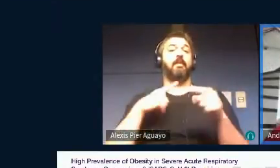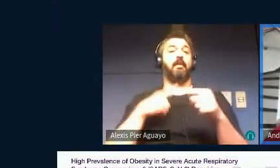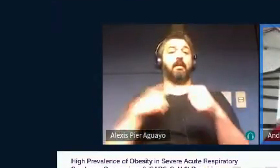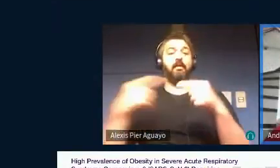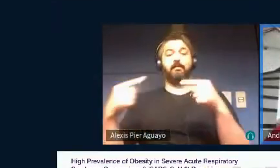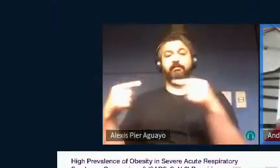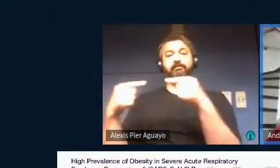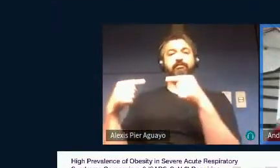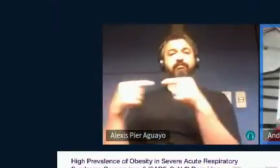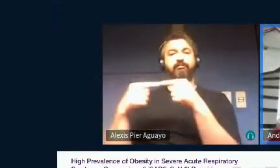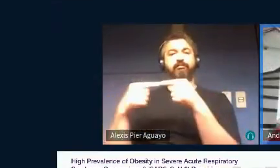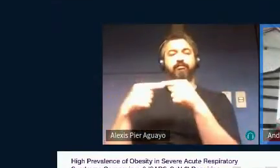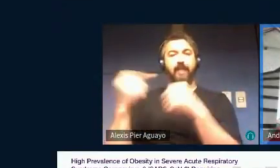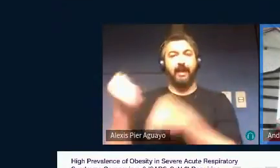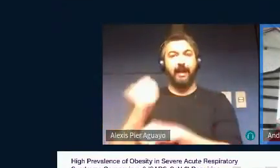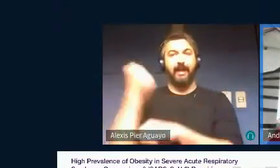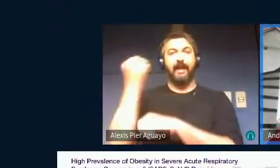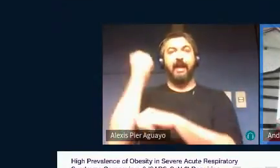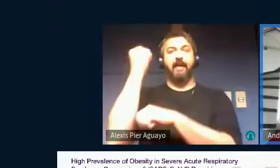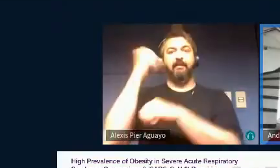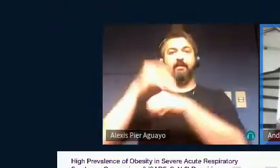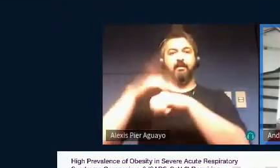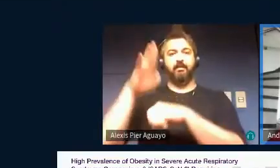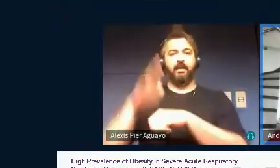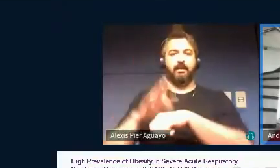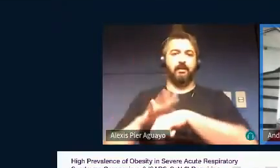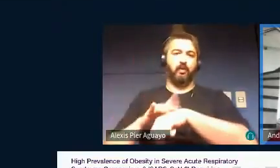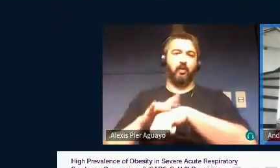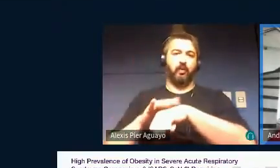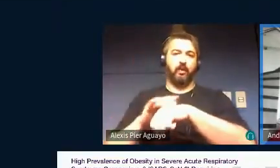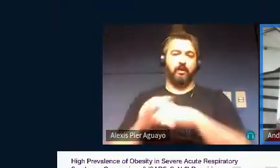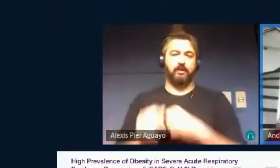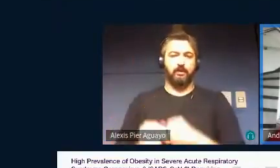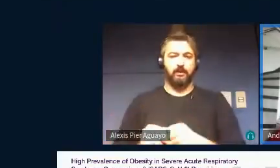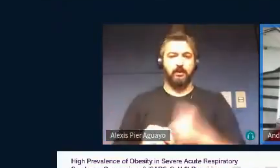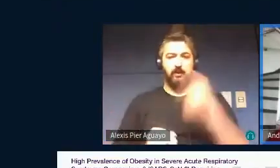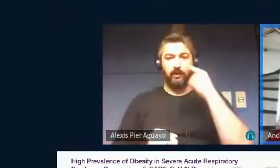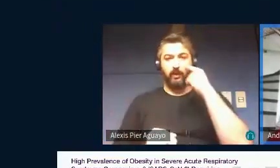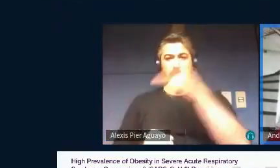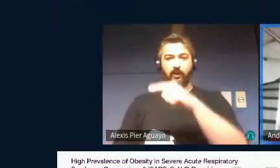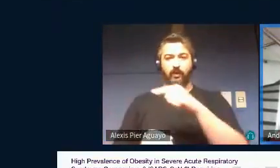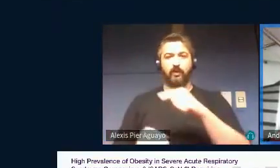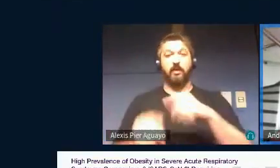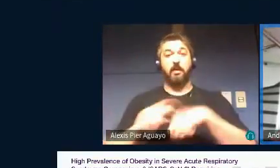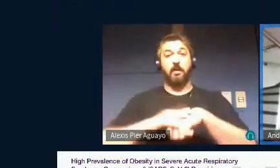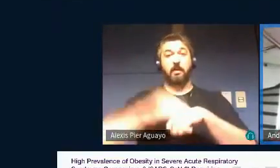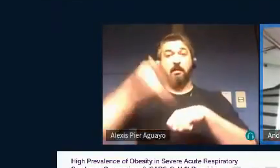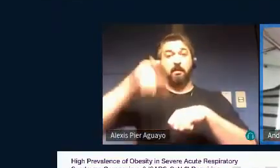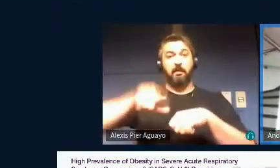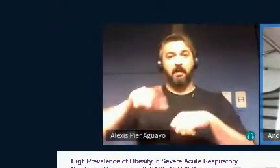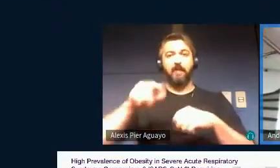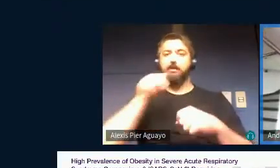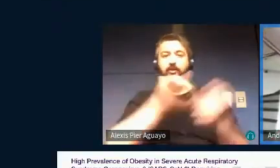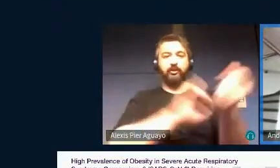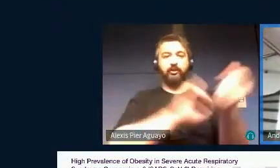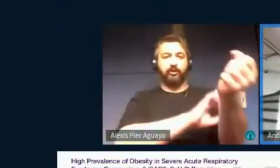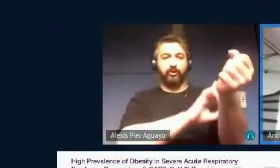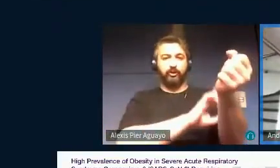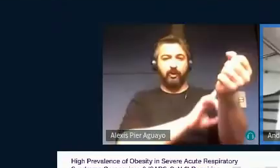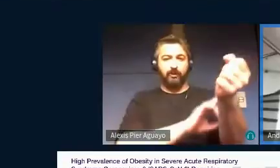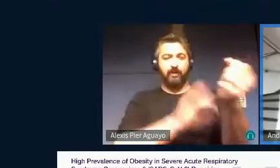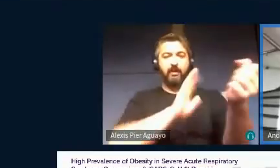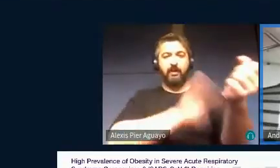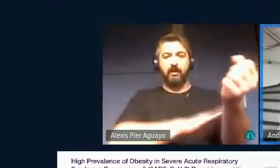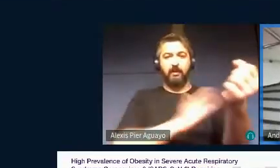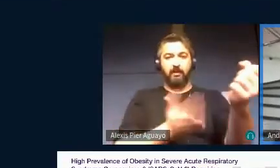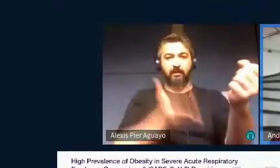na gravidade da doença. E aqui a gente está vendo algumas comorbidades, que vocês estão vendo aqui, as mais frequentes, que é diabetes, hipertensão, e aqui embaixo